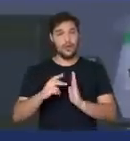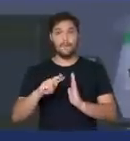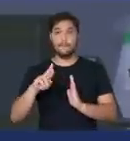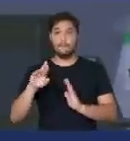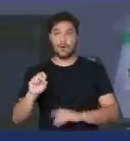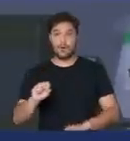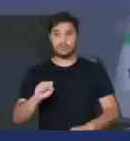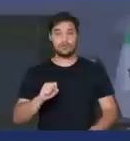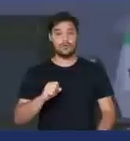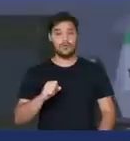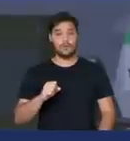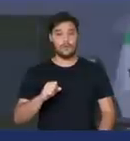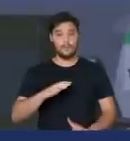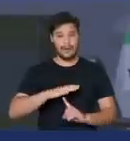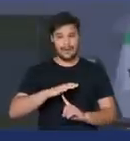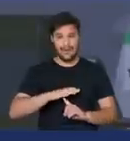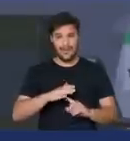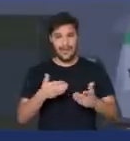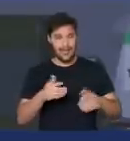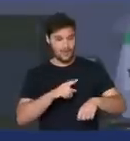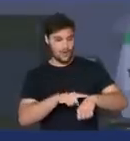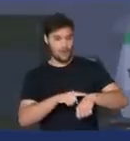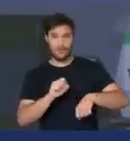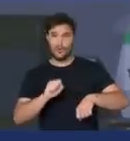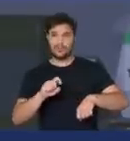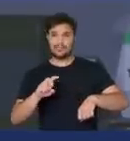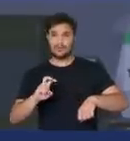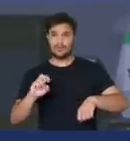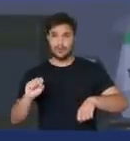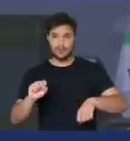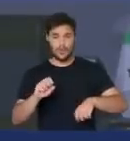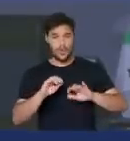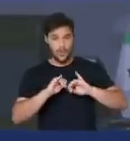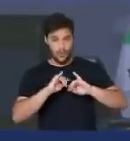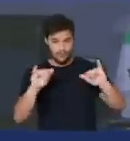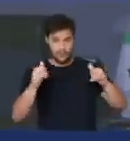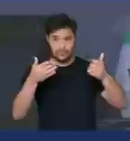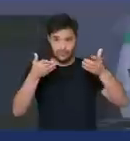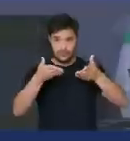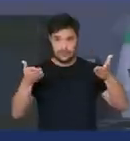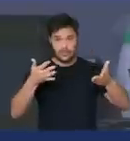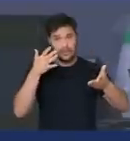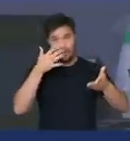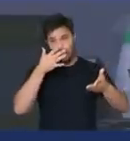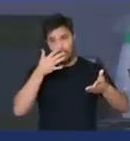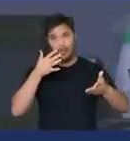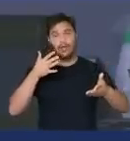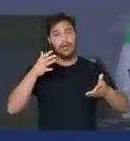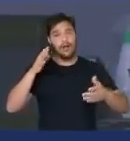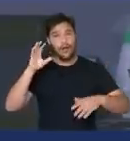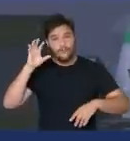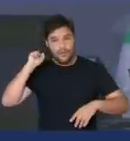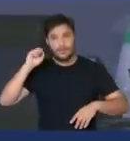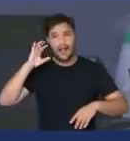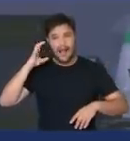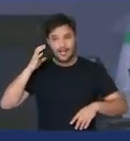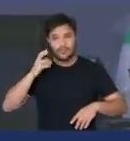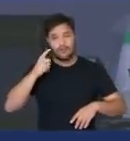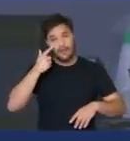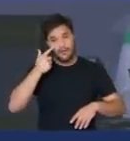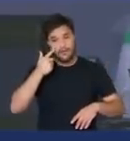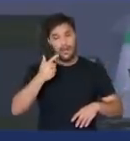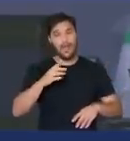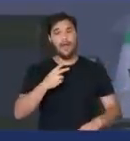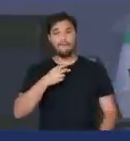do Paraná, mas é que agora pela hora 8h58, eu aviso você que nos acompanha pela Rádio Câmara, que agora você vai